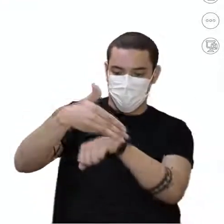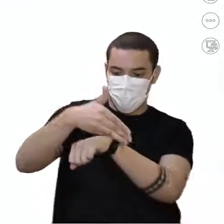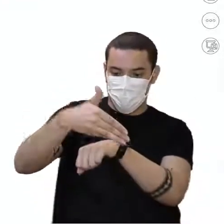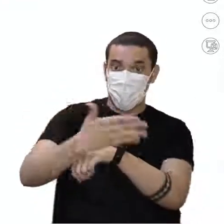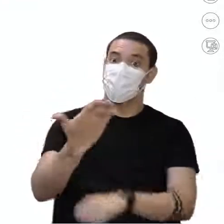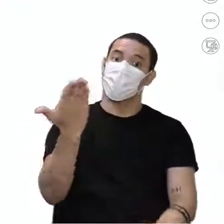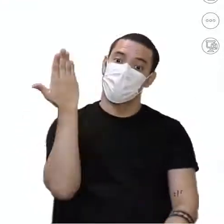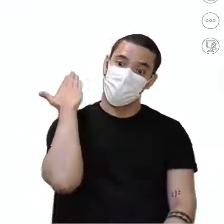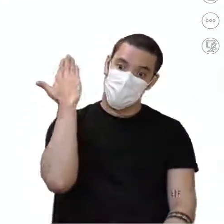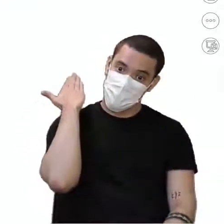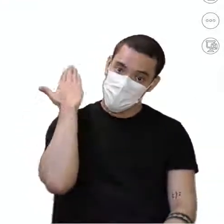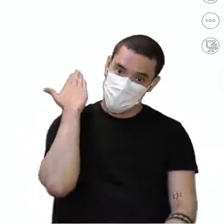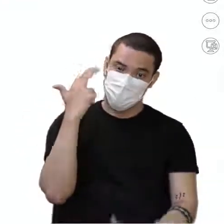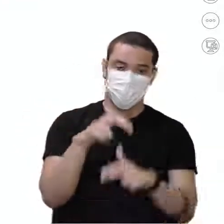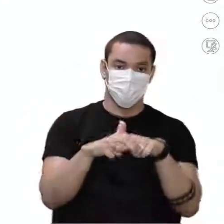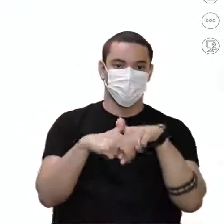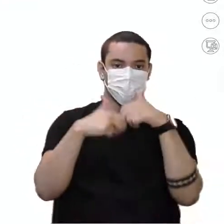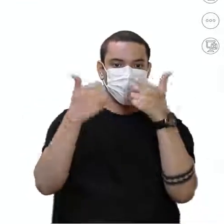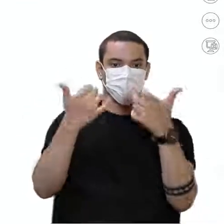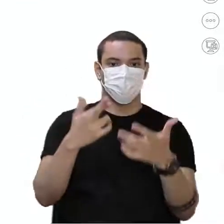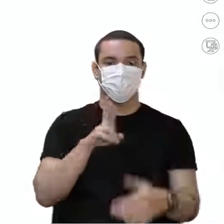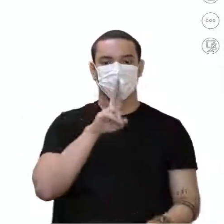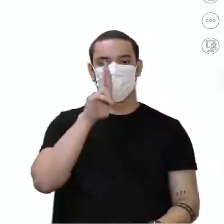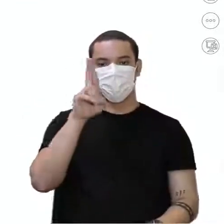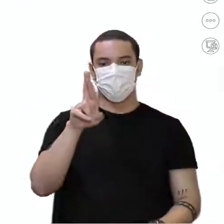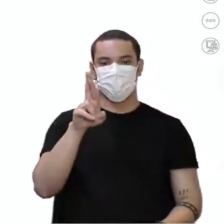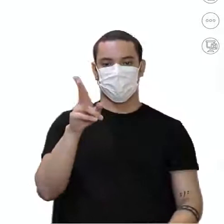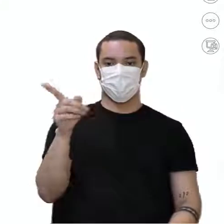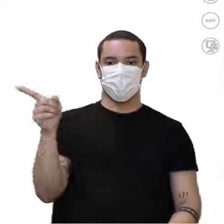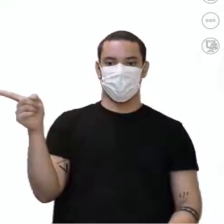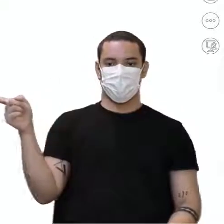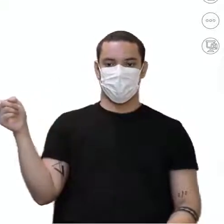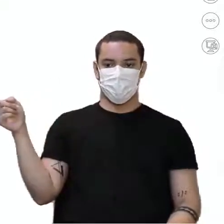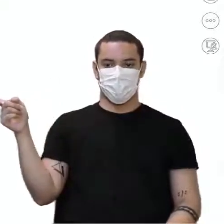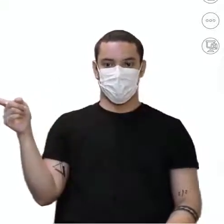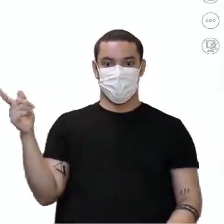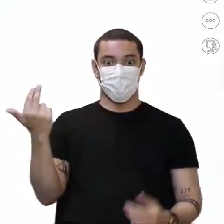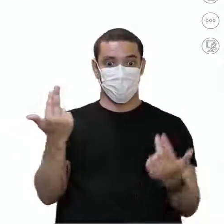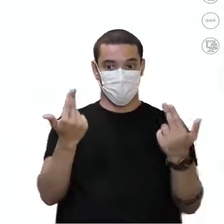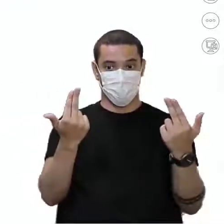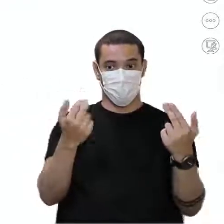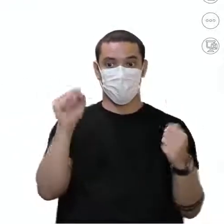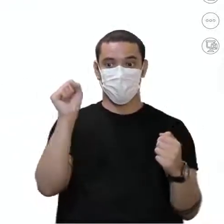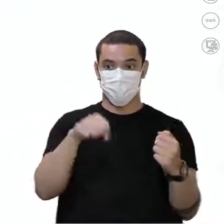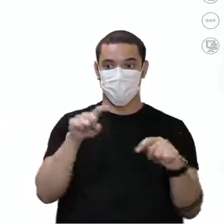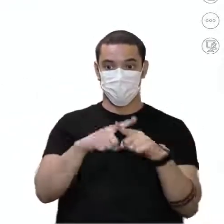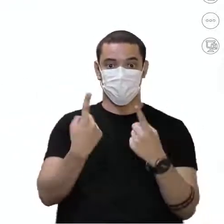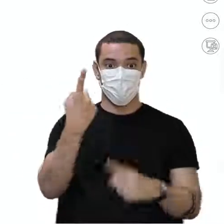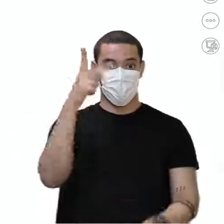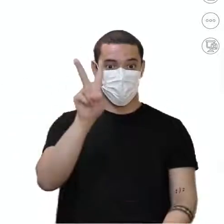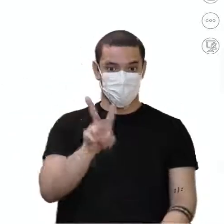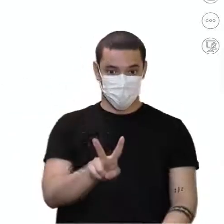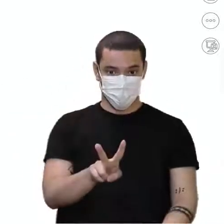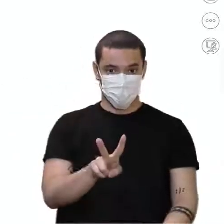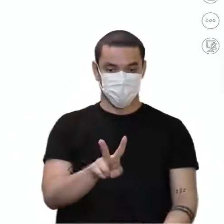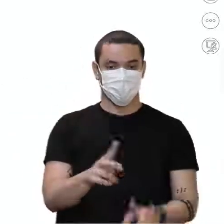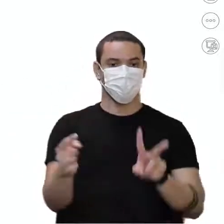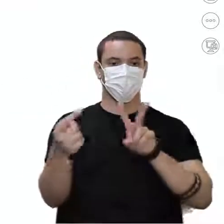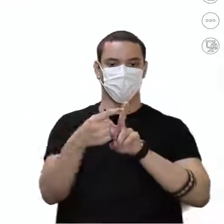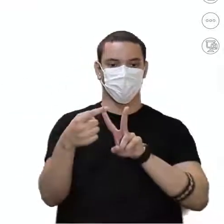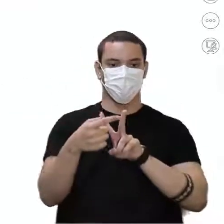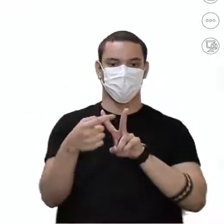B responde, yes, but only once. Mesma coisa, sim, mas apenas uma vez.